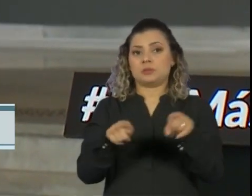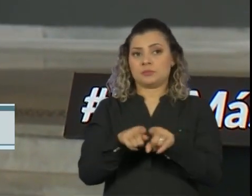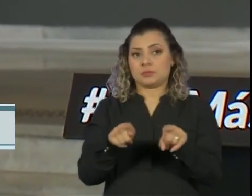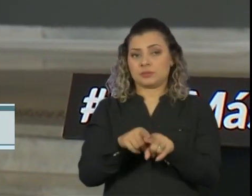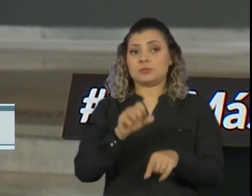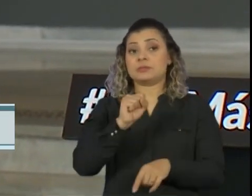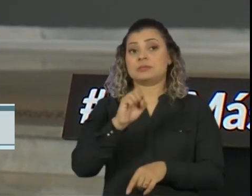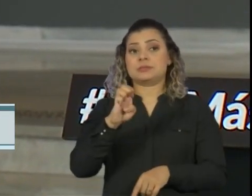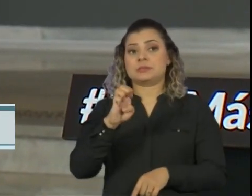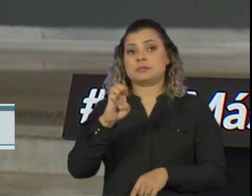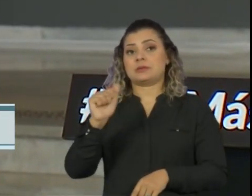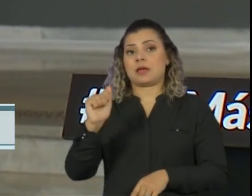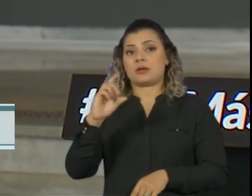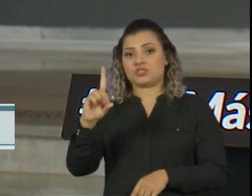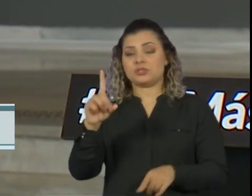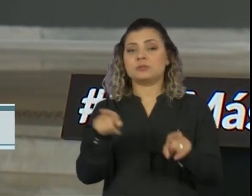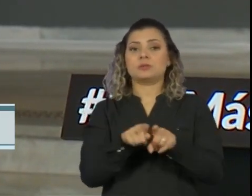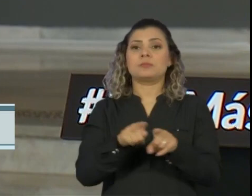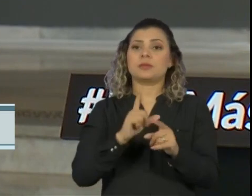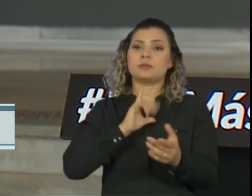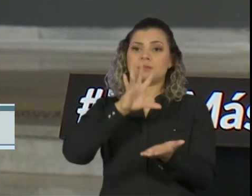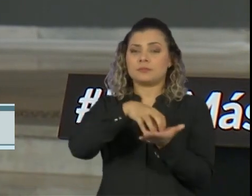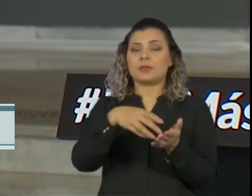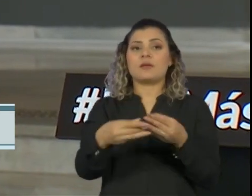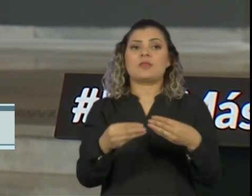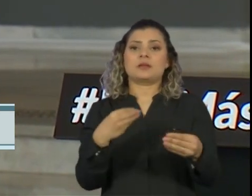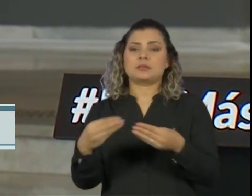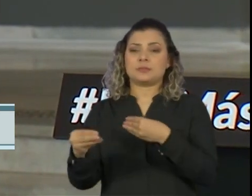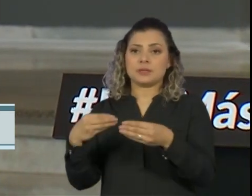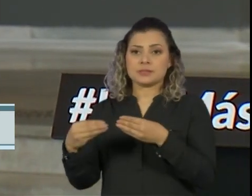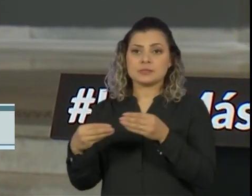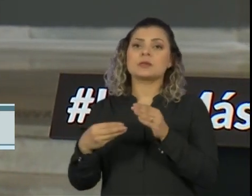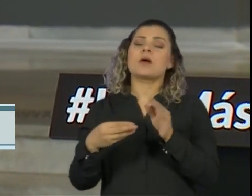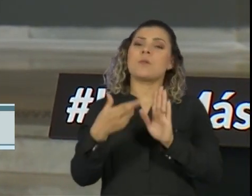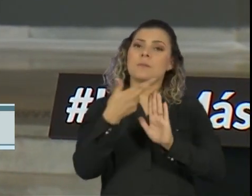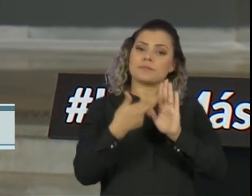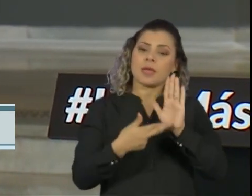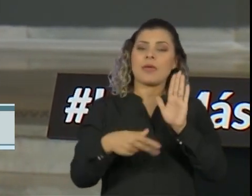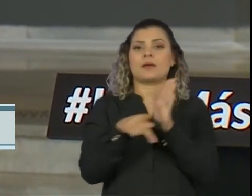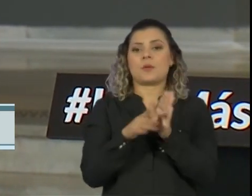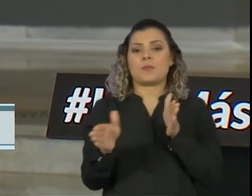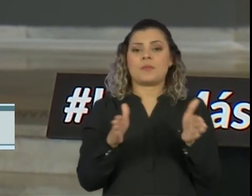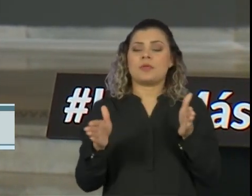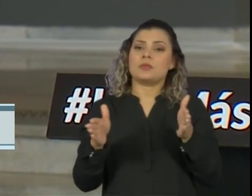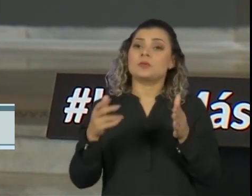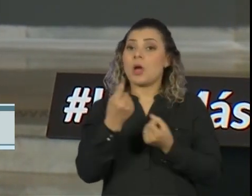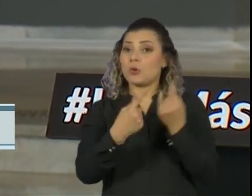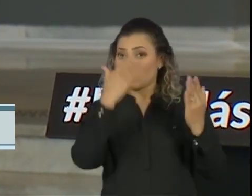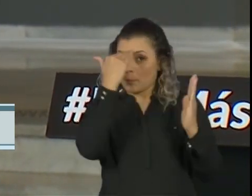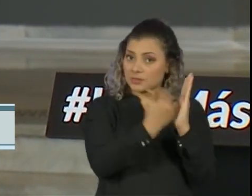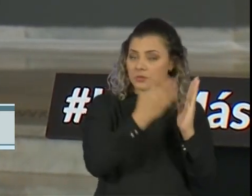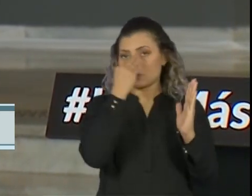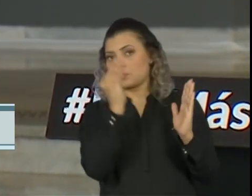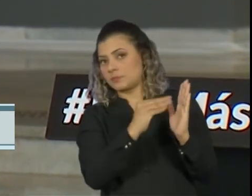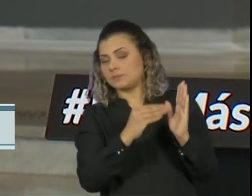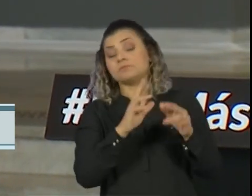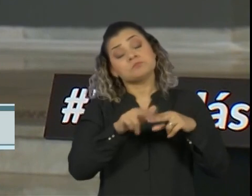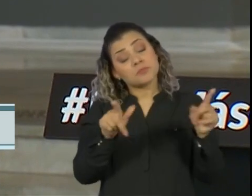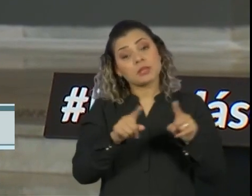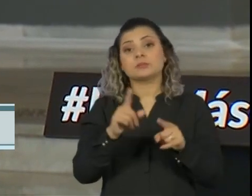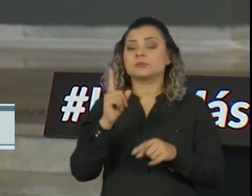alguns que tiveram uma maior flexibilização ao longo desse período. Mas o fundamental é que a testagem